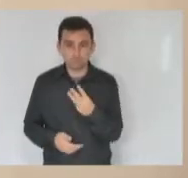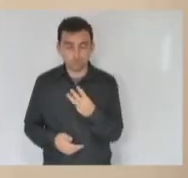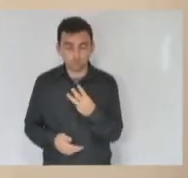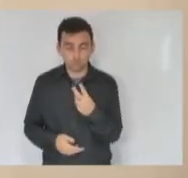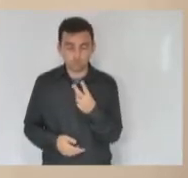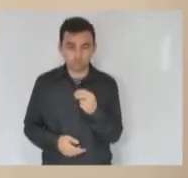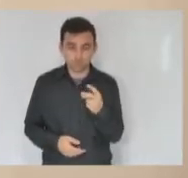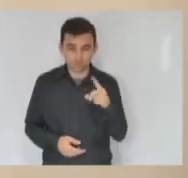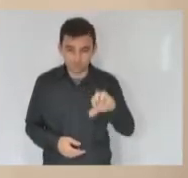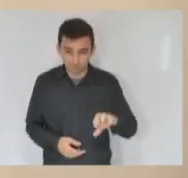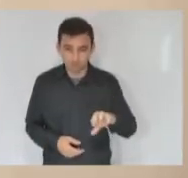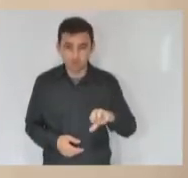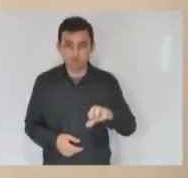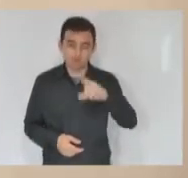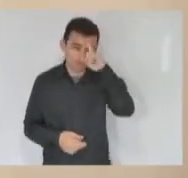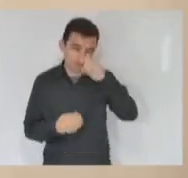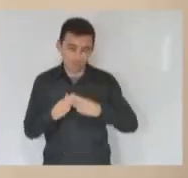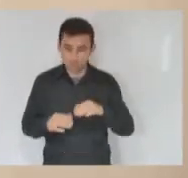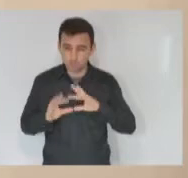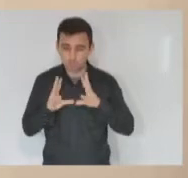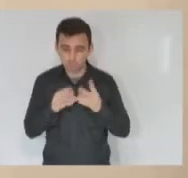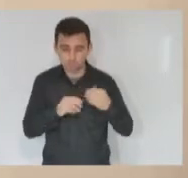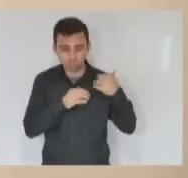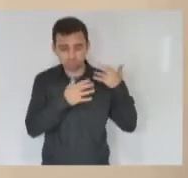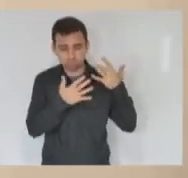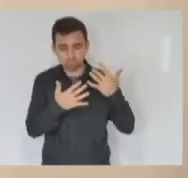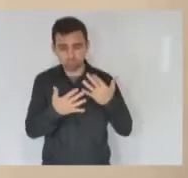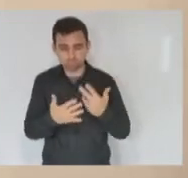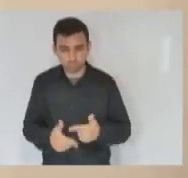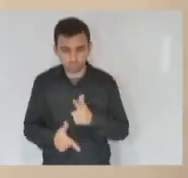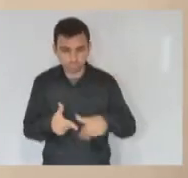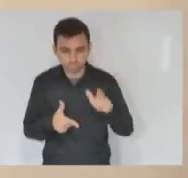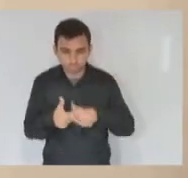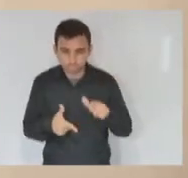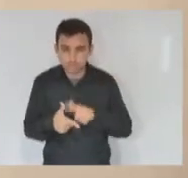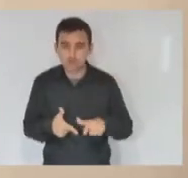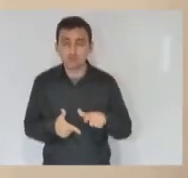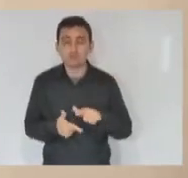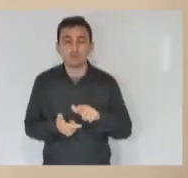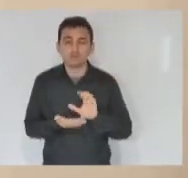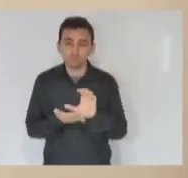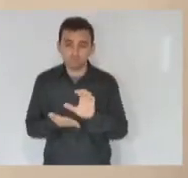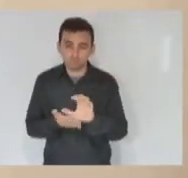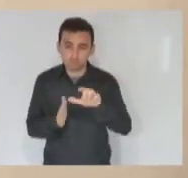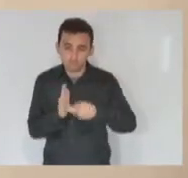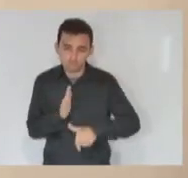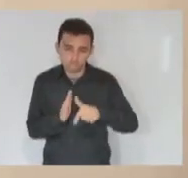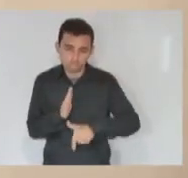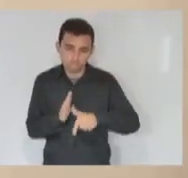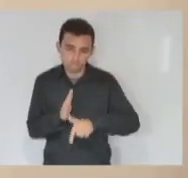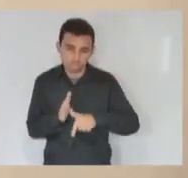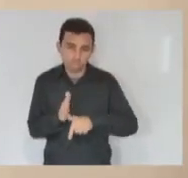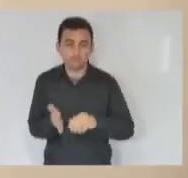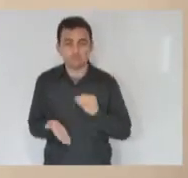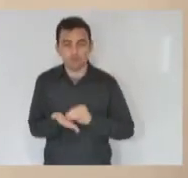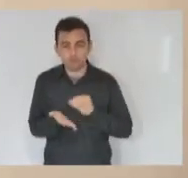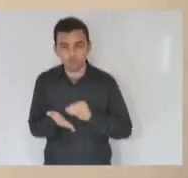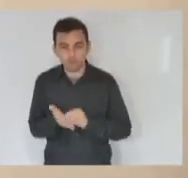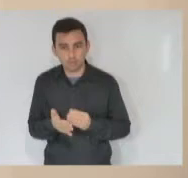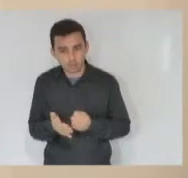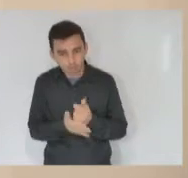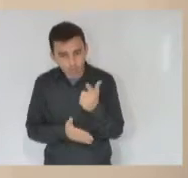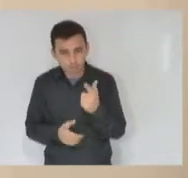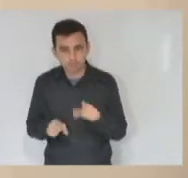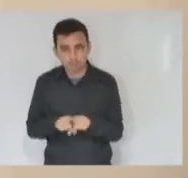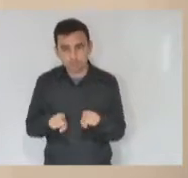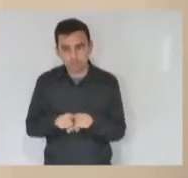enfrentaram diversos problemas, tais como os constantes atrasos no repasse dos referidos recursos, a falta de pagamento de valor devido,